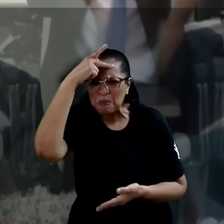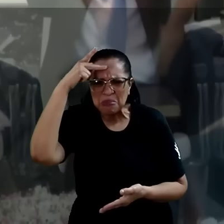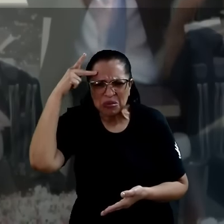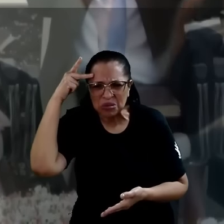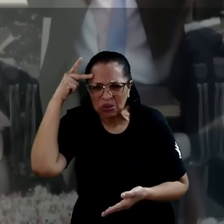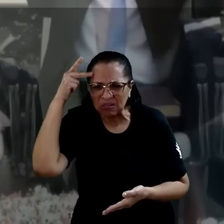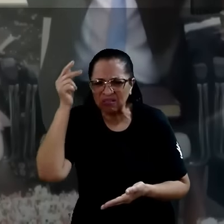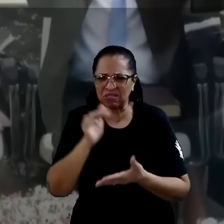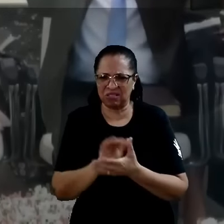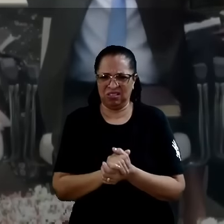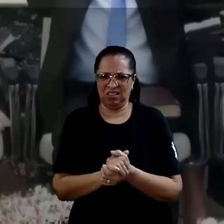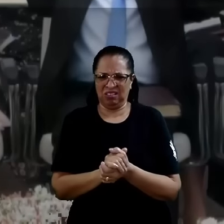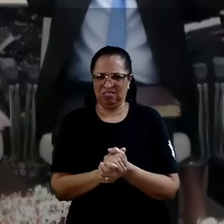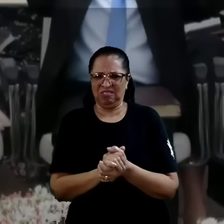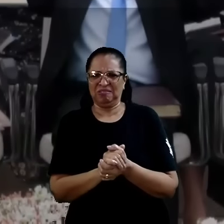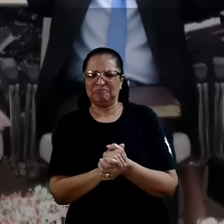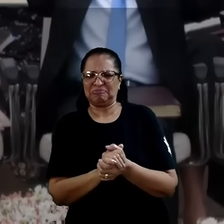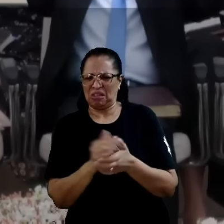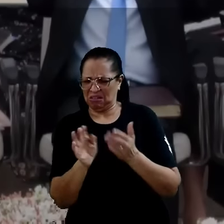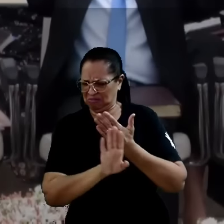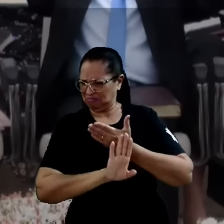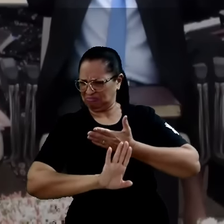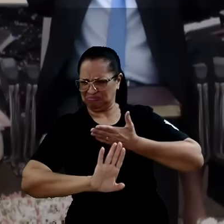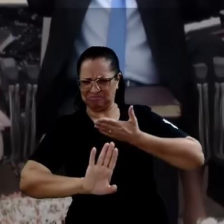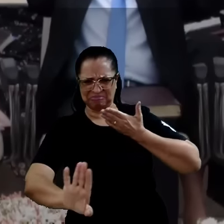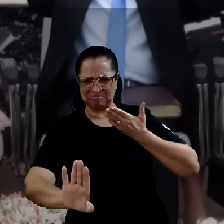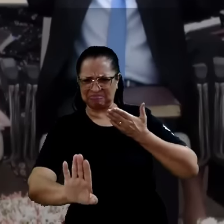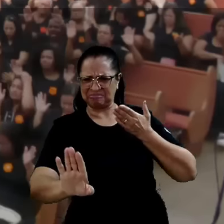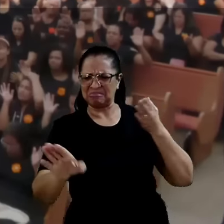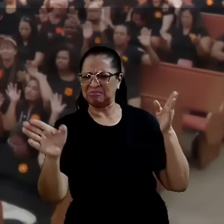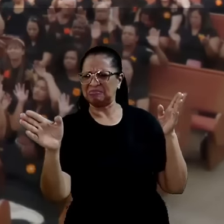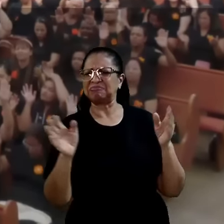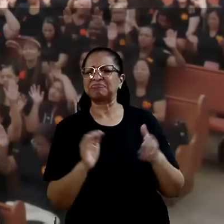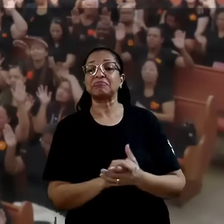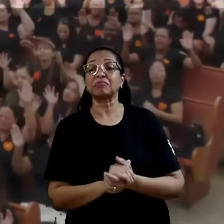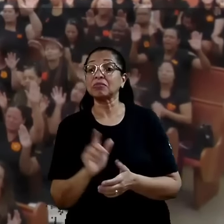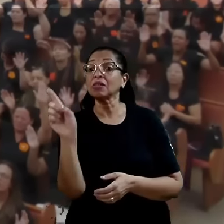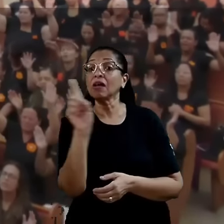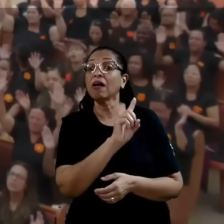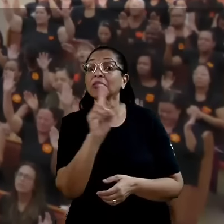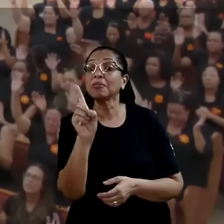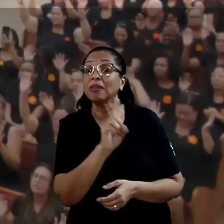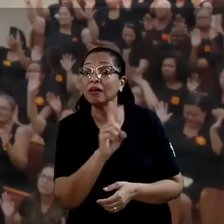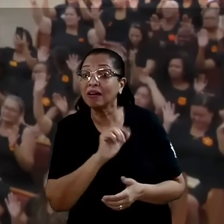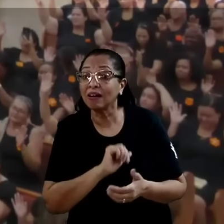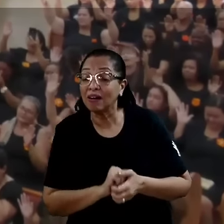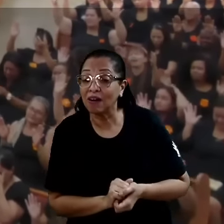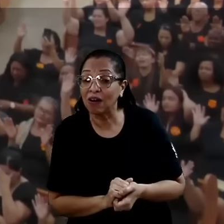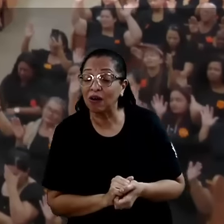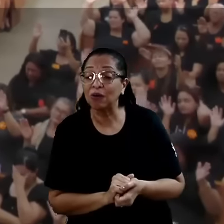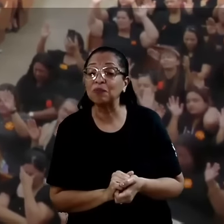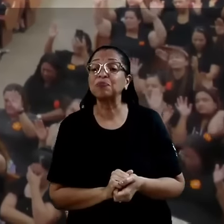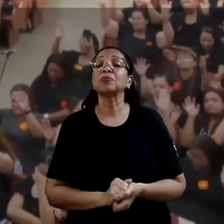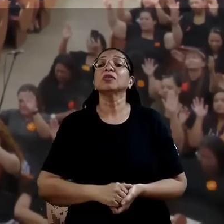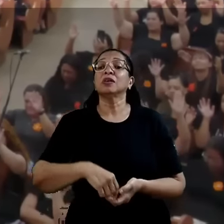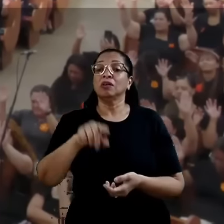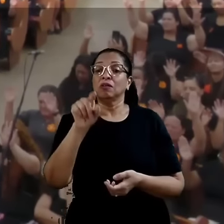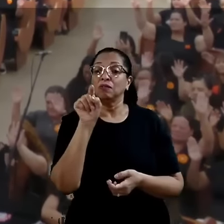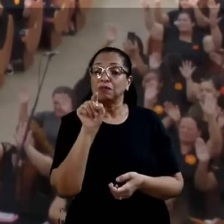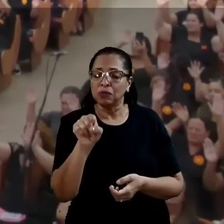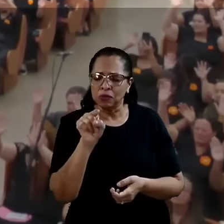erguer contra a tua vida é isso faz a fila pastor faz a fila missionário Mete a mão na